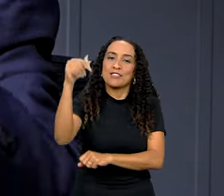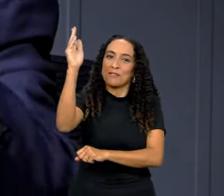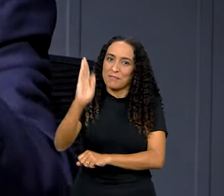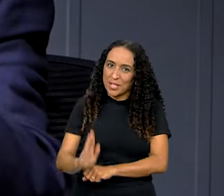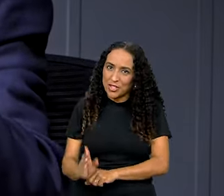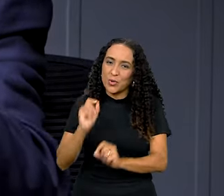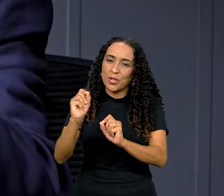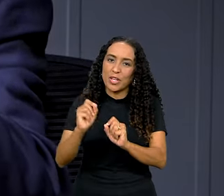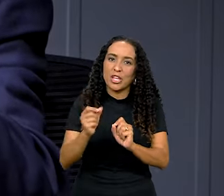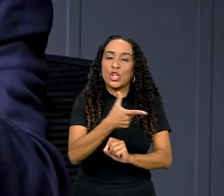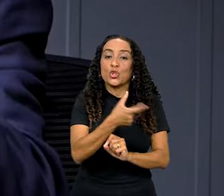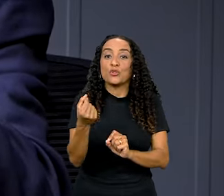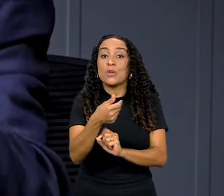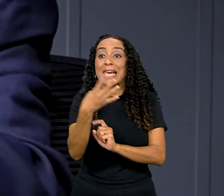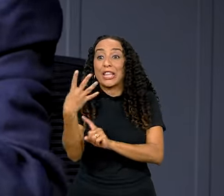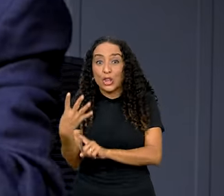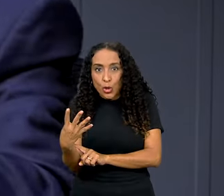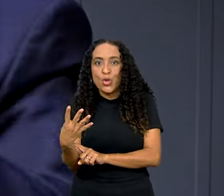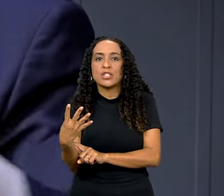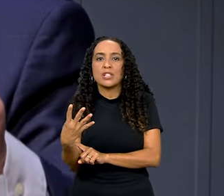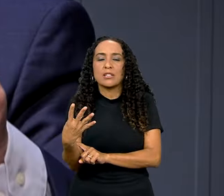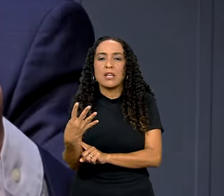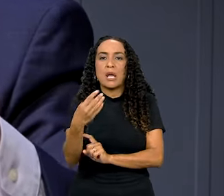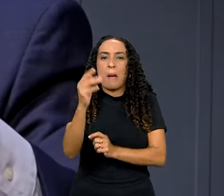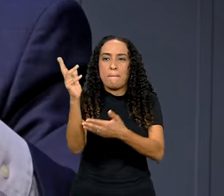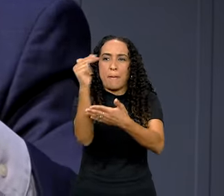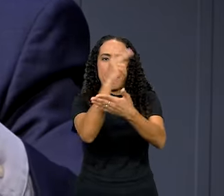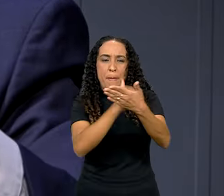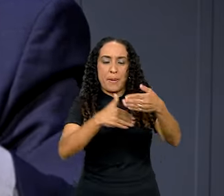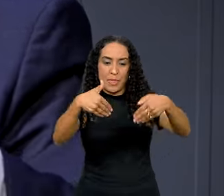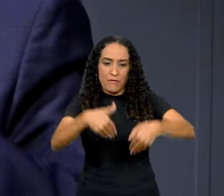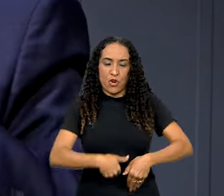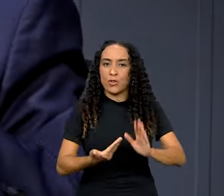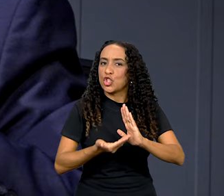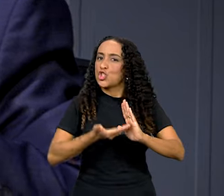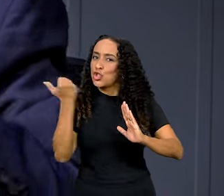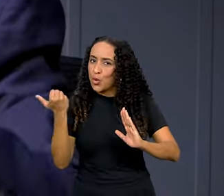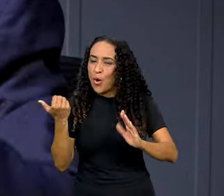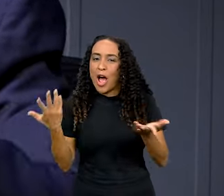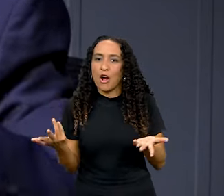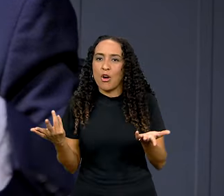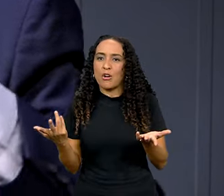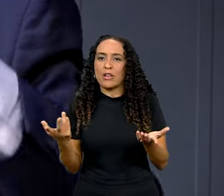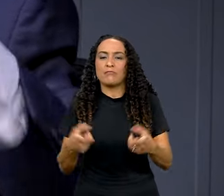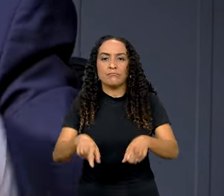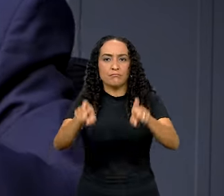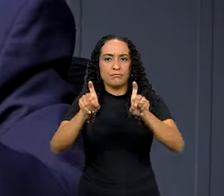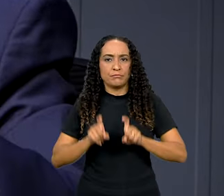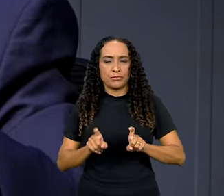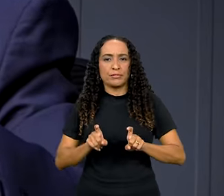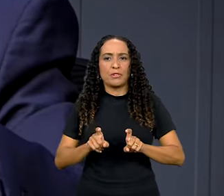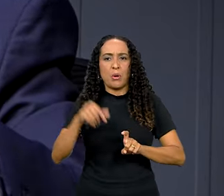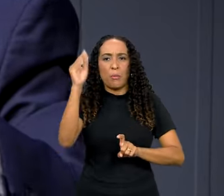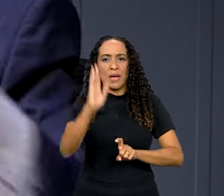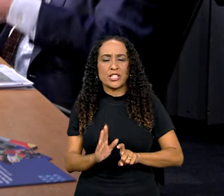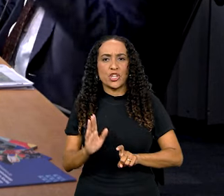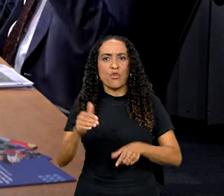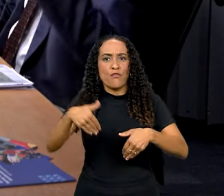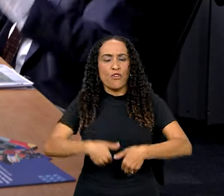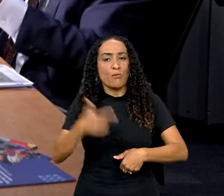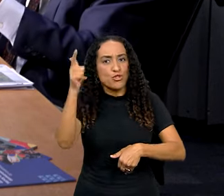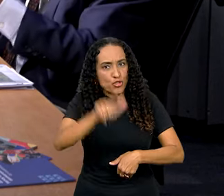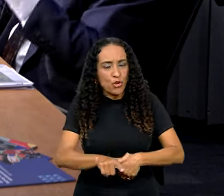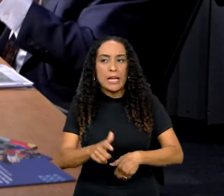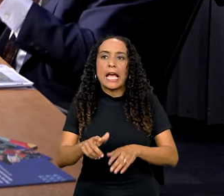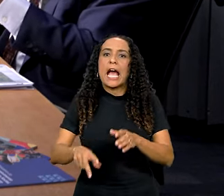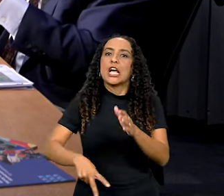Brasil em 2014 fora do mapa da fome agora assume o Brasil na fome de novo e